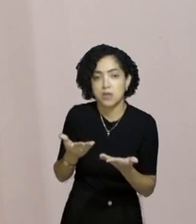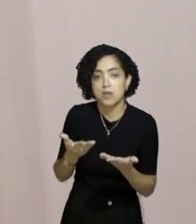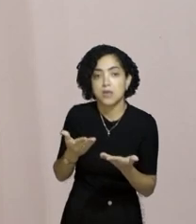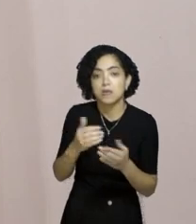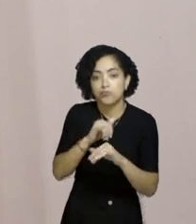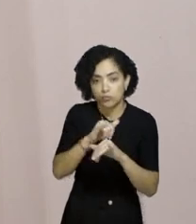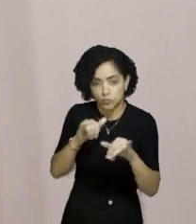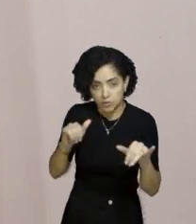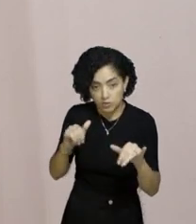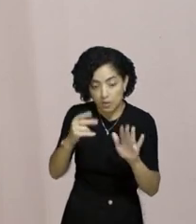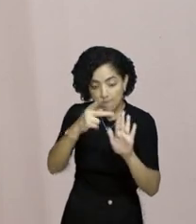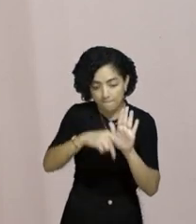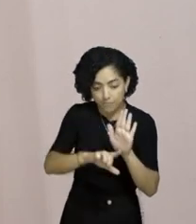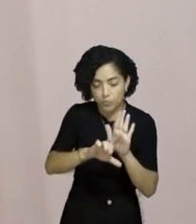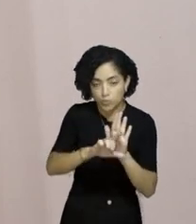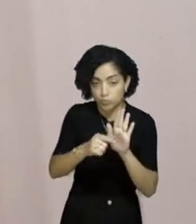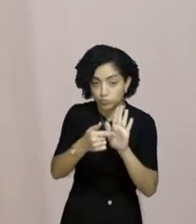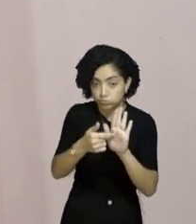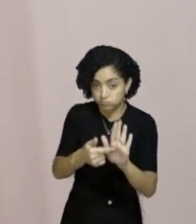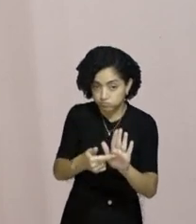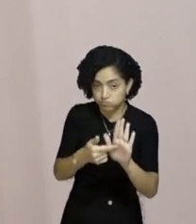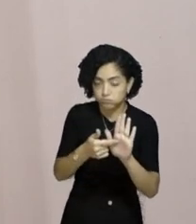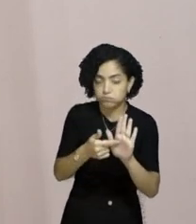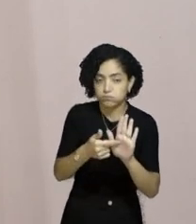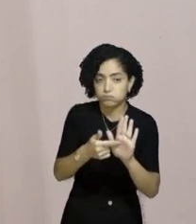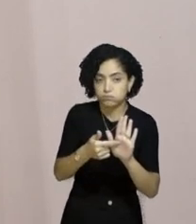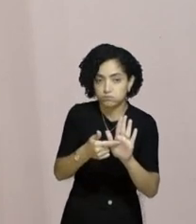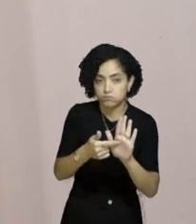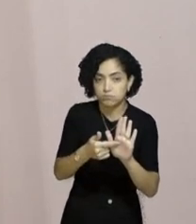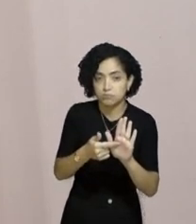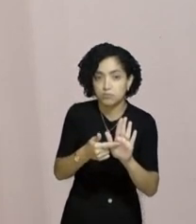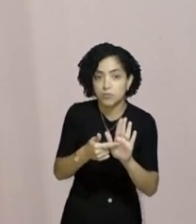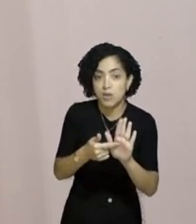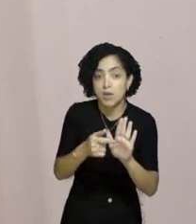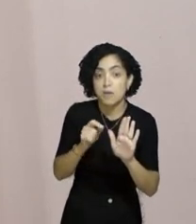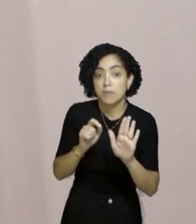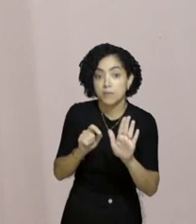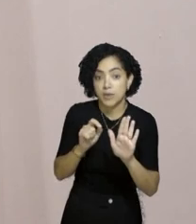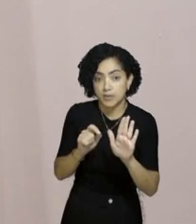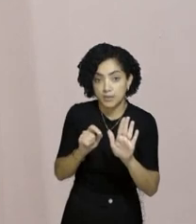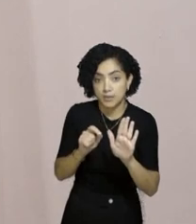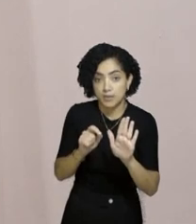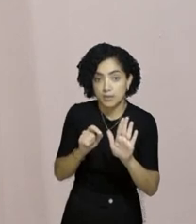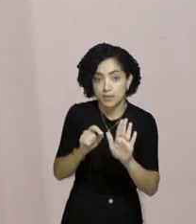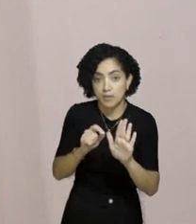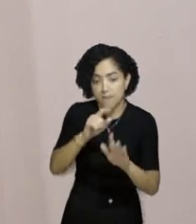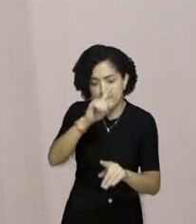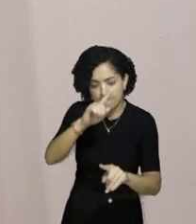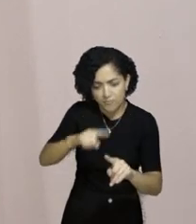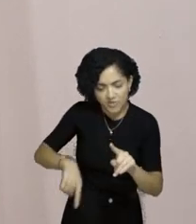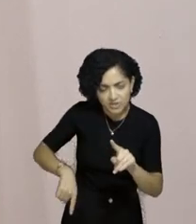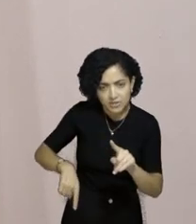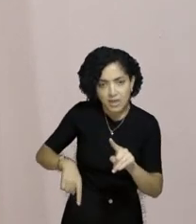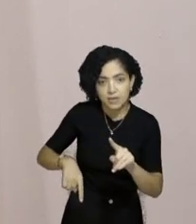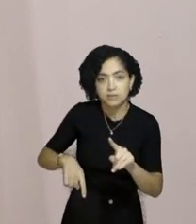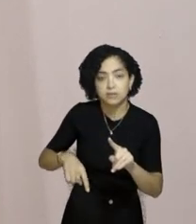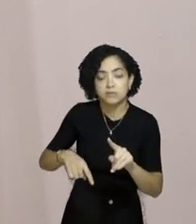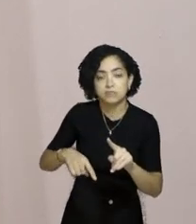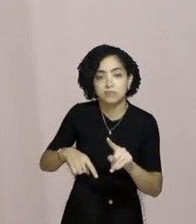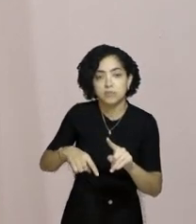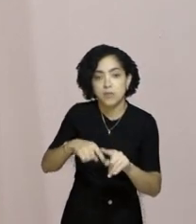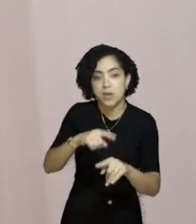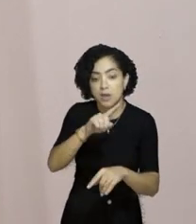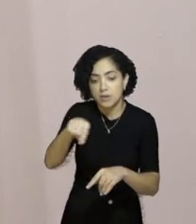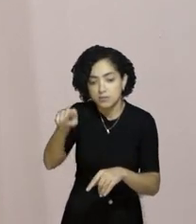apresentando um projeto de lei nessa casa aqui para que seja vedada a proibição do